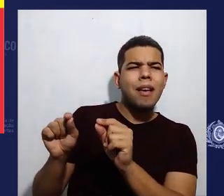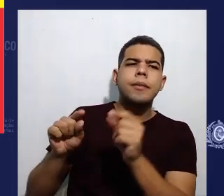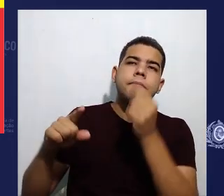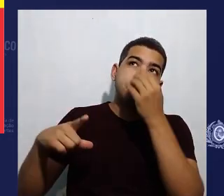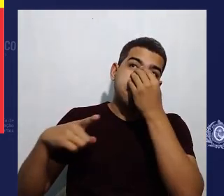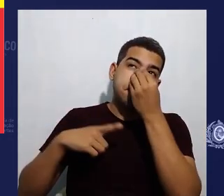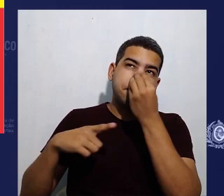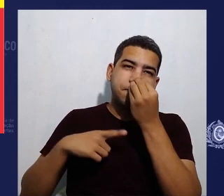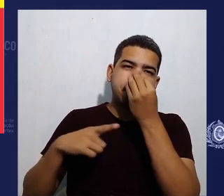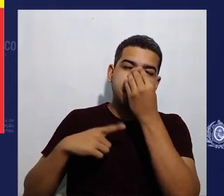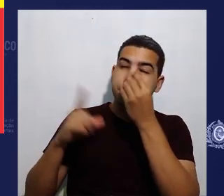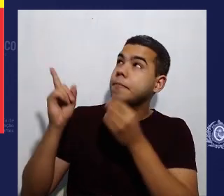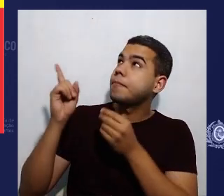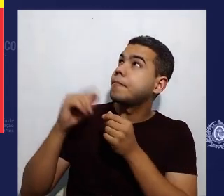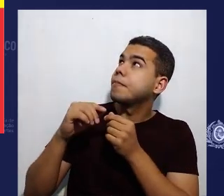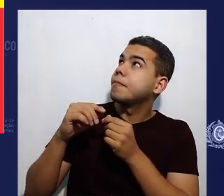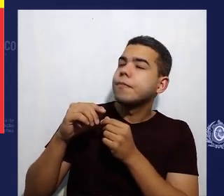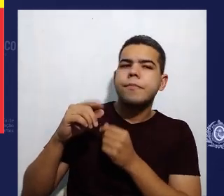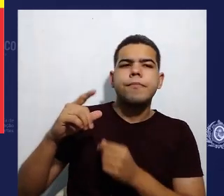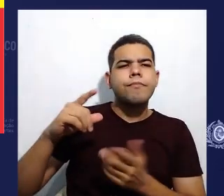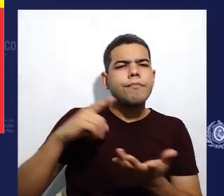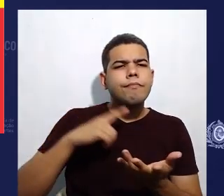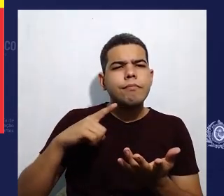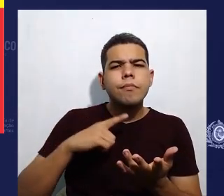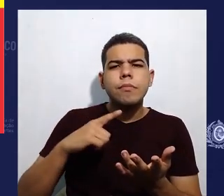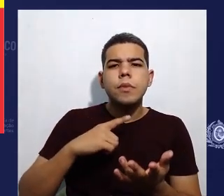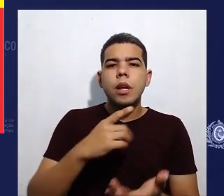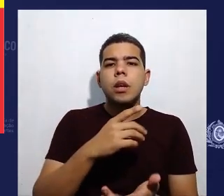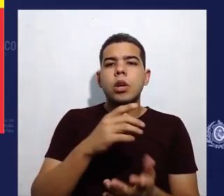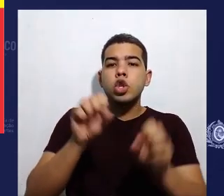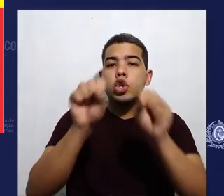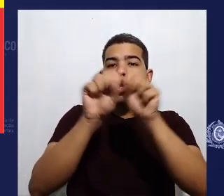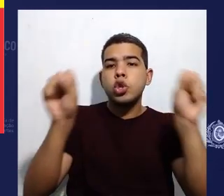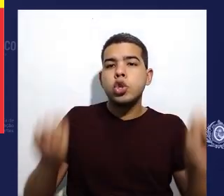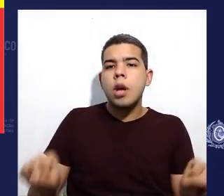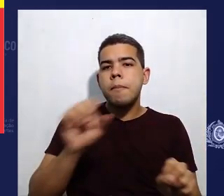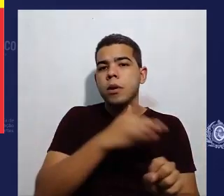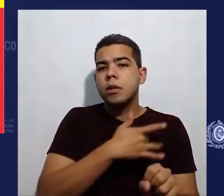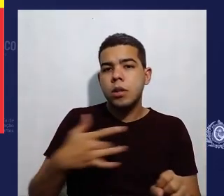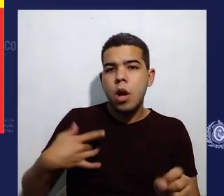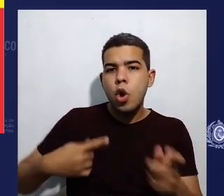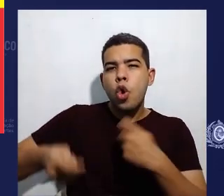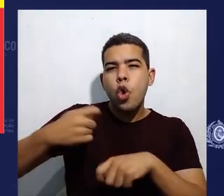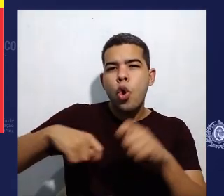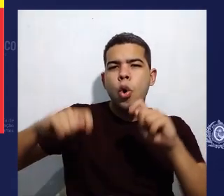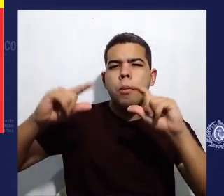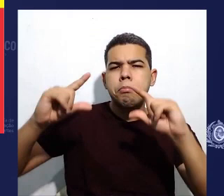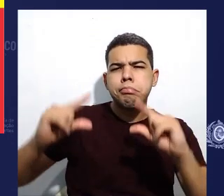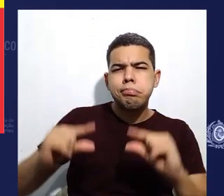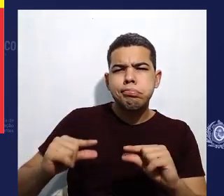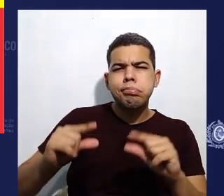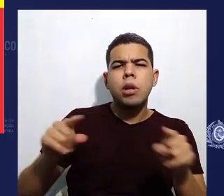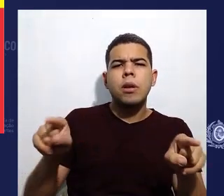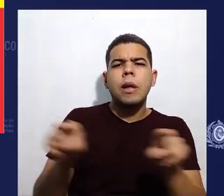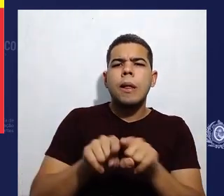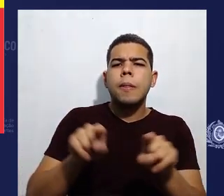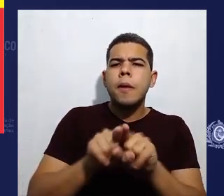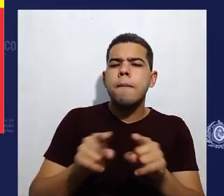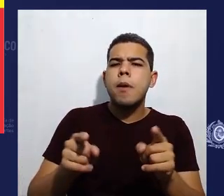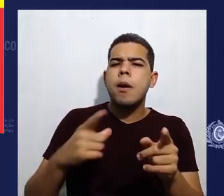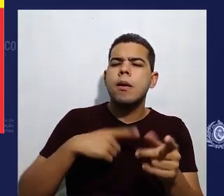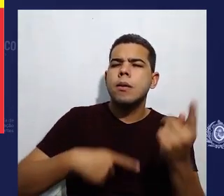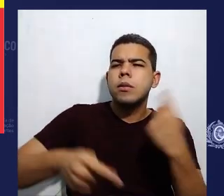a diminuição substancial de custos para o sistema de saúde, vai ter uma